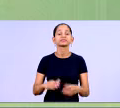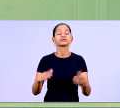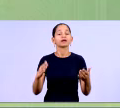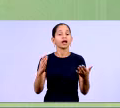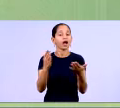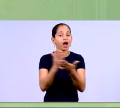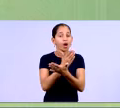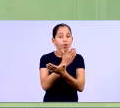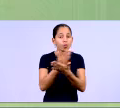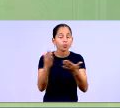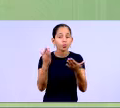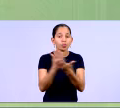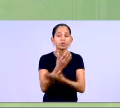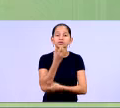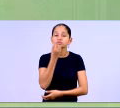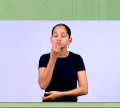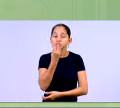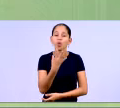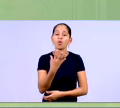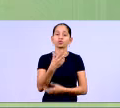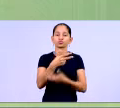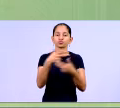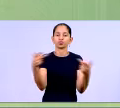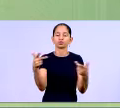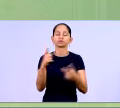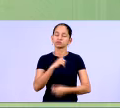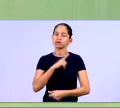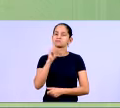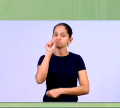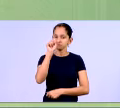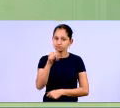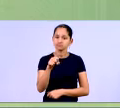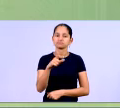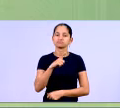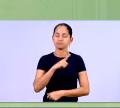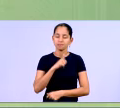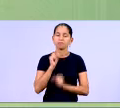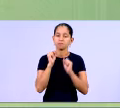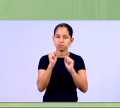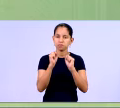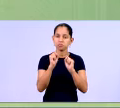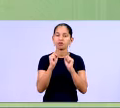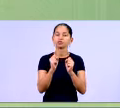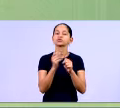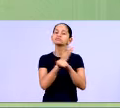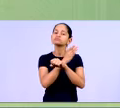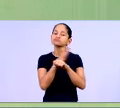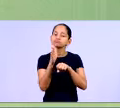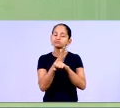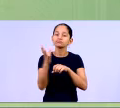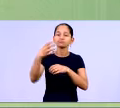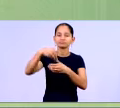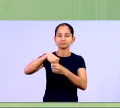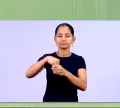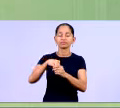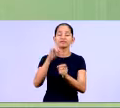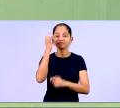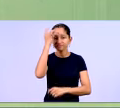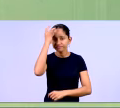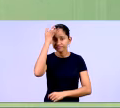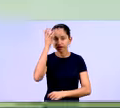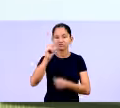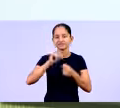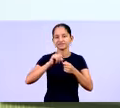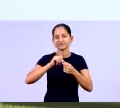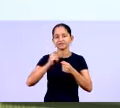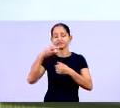Alguns benefícios, eu falei anteriormente que as microempresas, elas possuem algumas facilidades. Elas